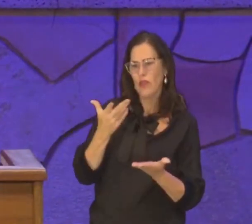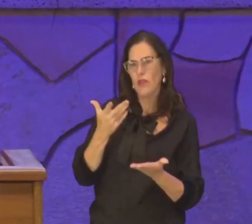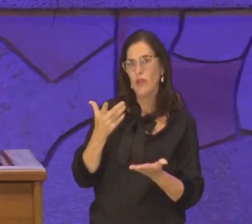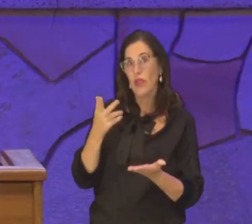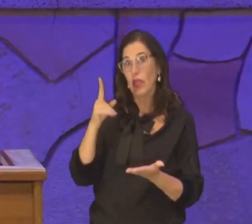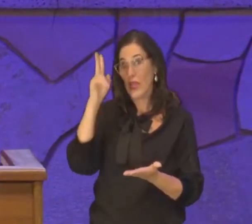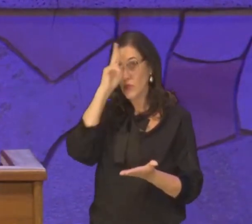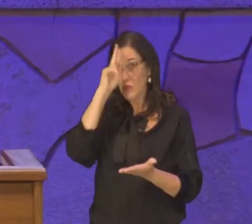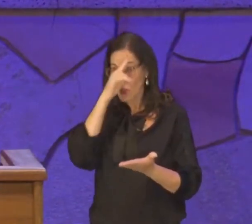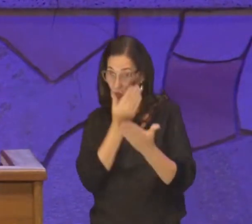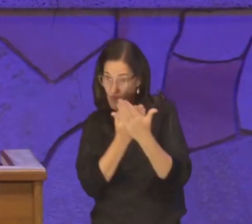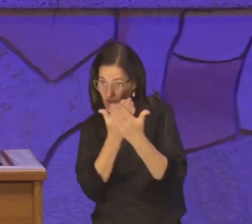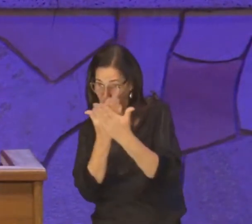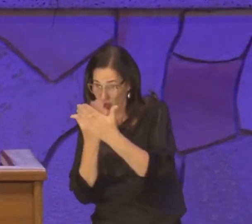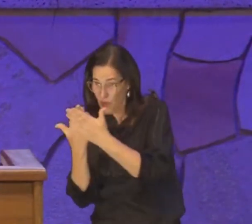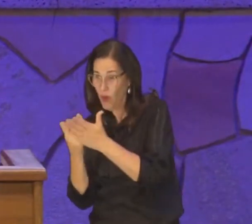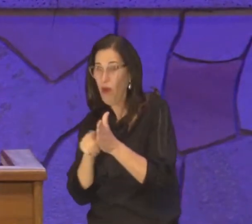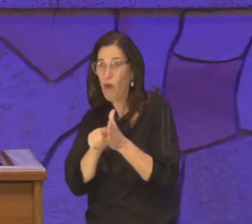historiadores trazem.